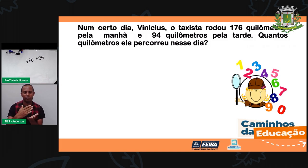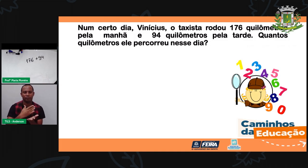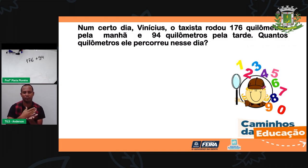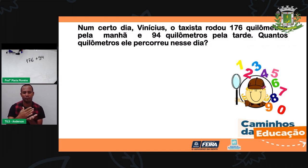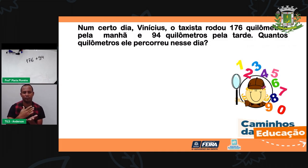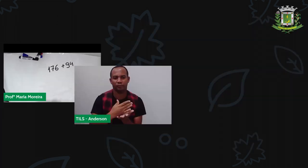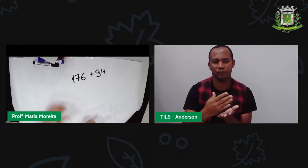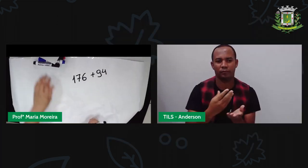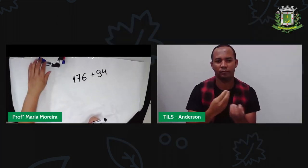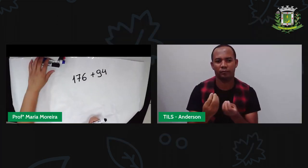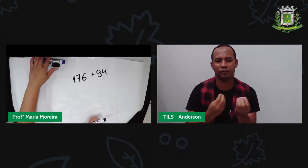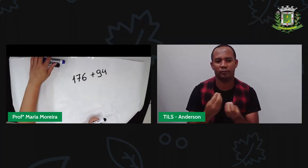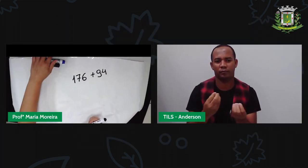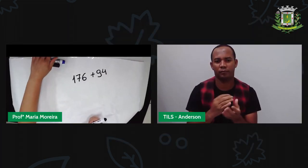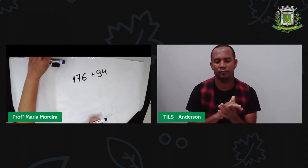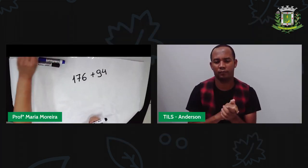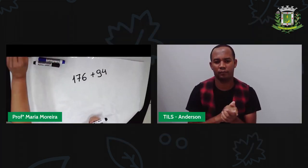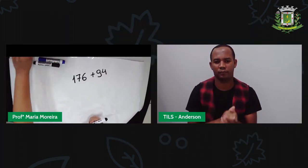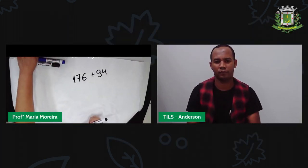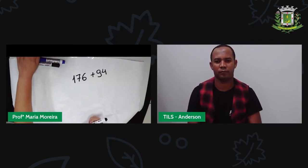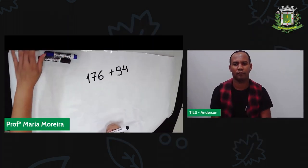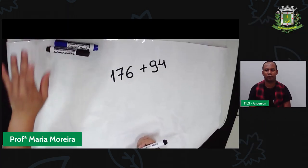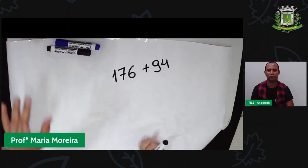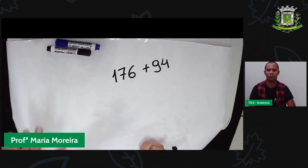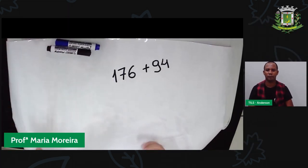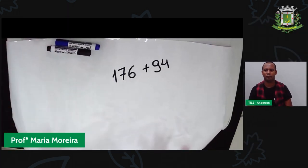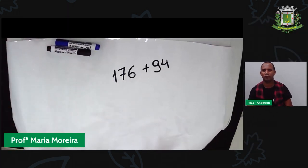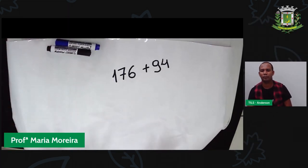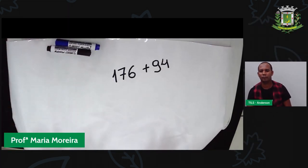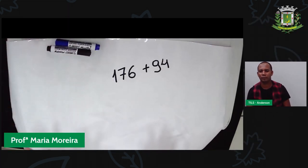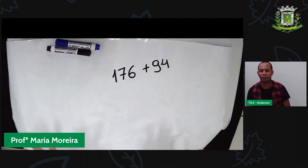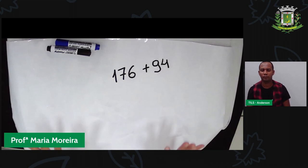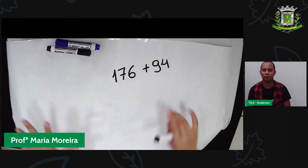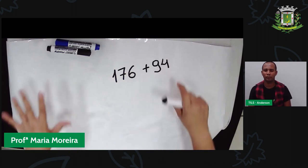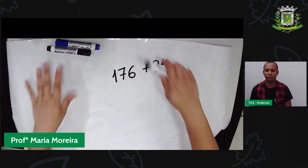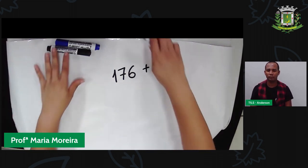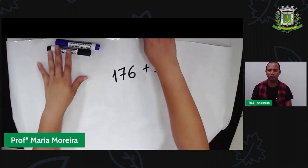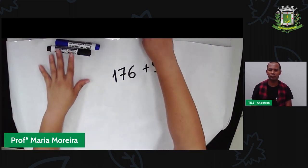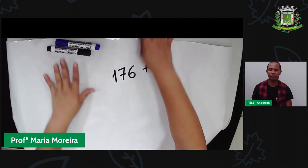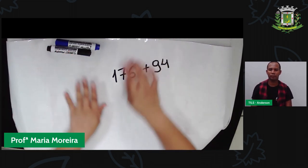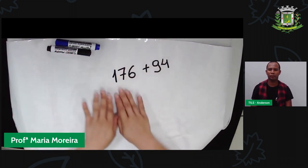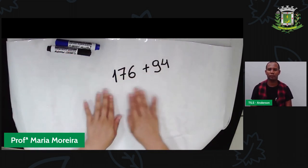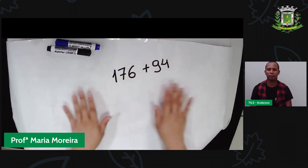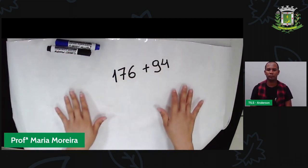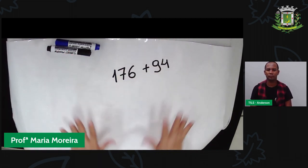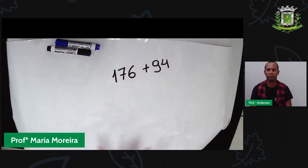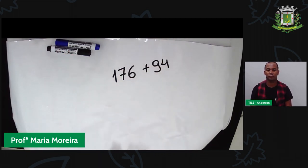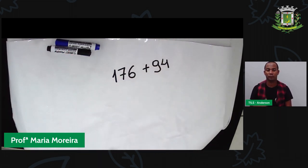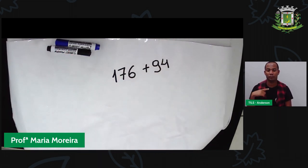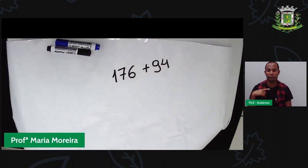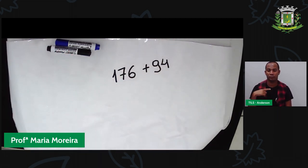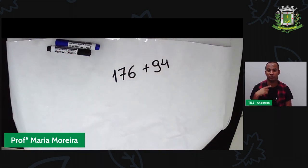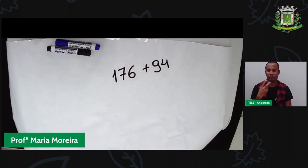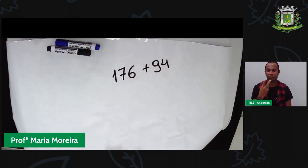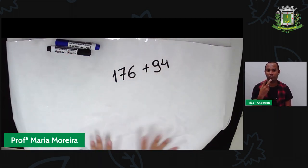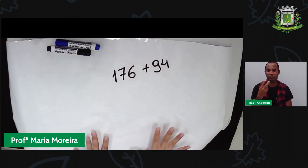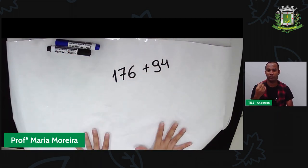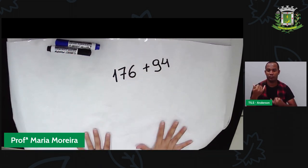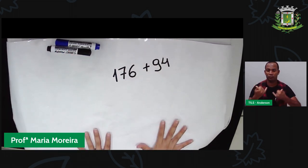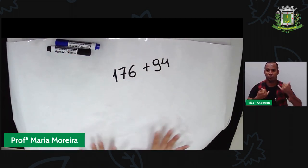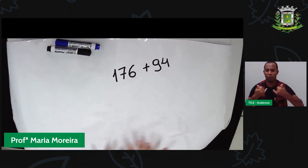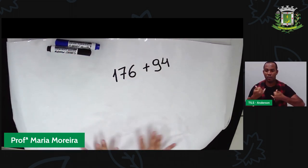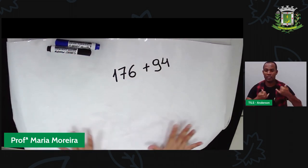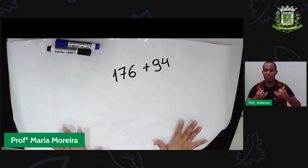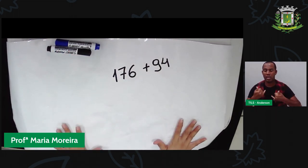resolver isso aqui, certo? Pronto. A única... Isso, vamos lá. Eu tenho essas duas informações aqui dos